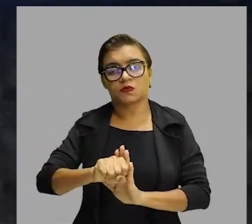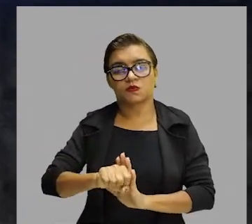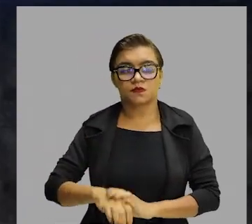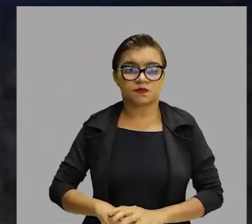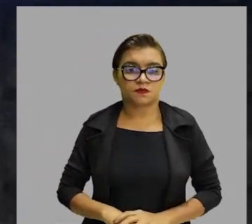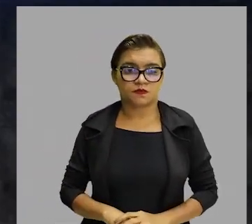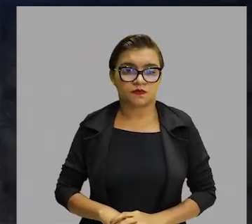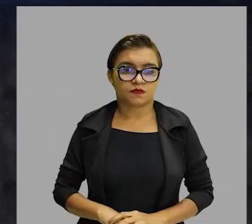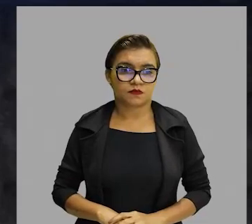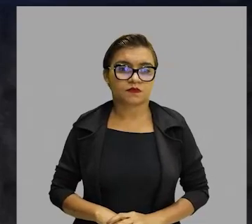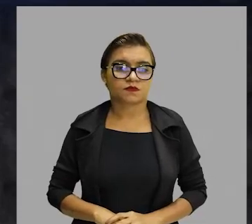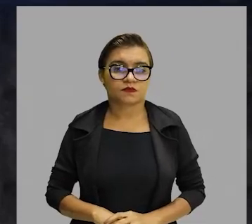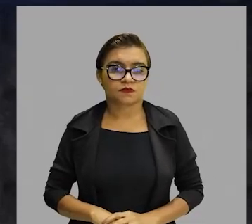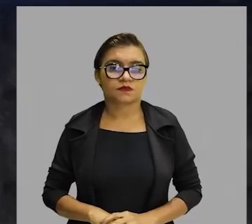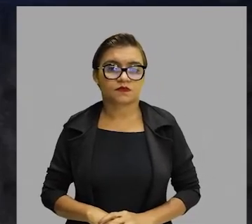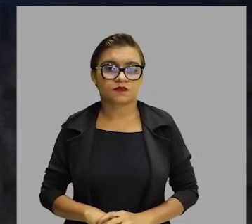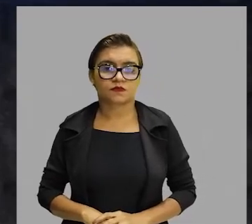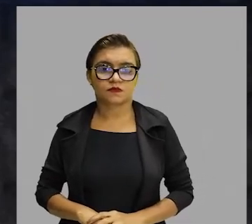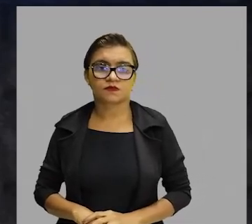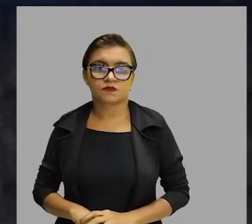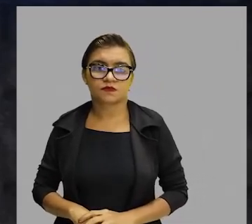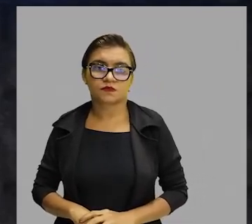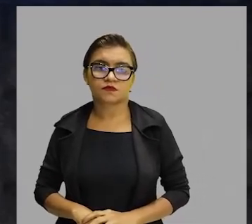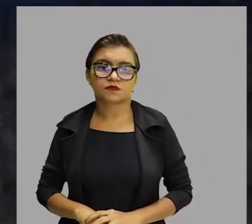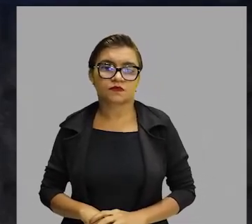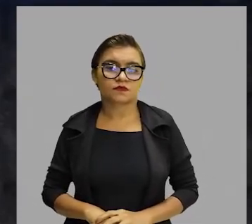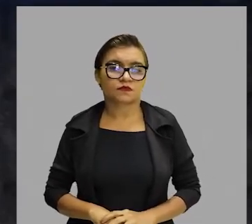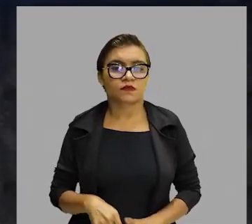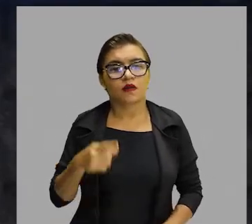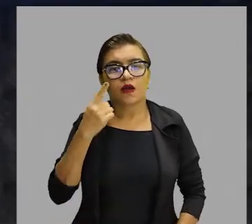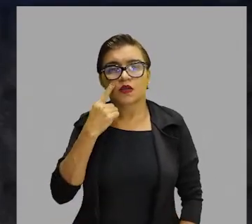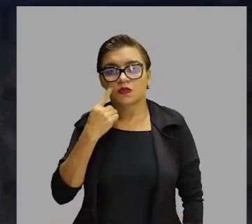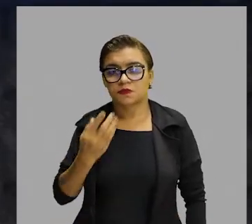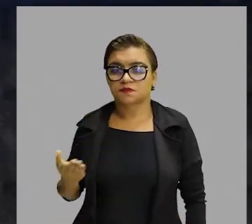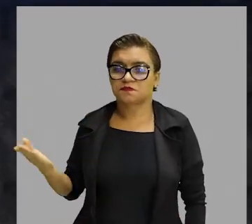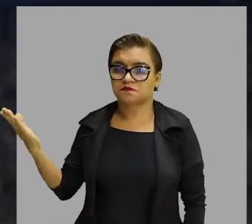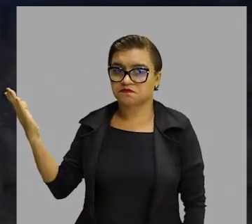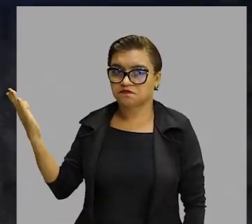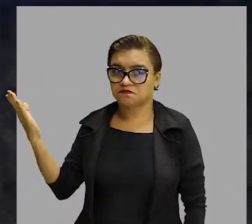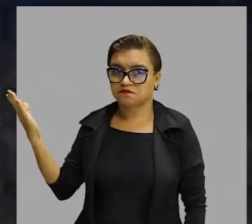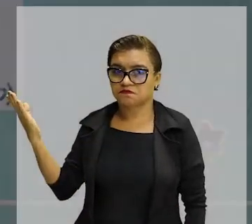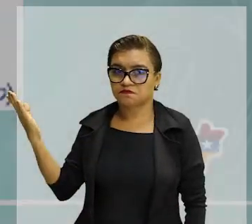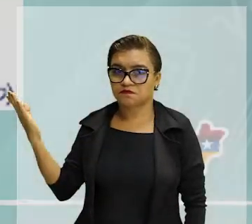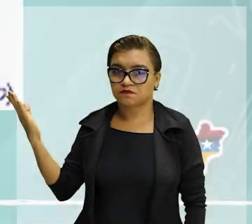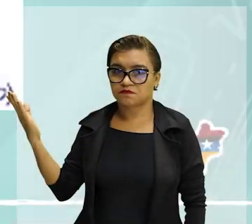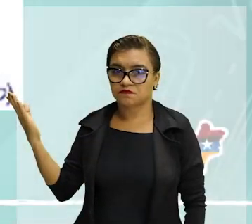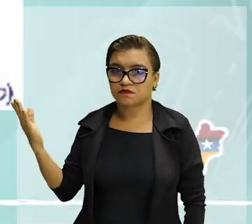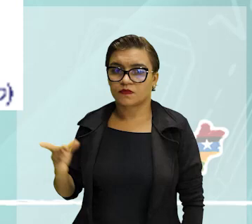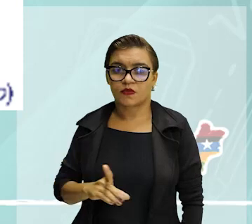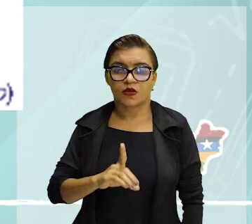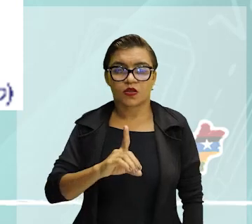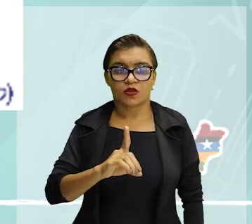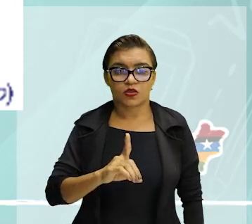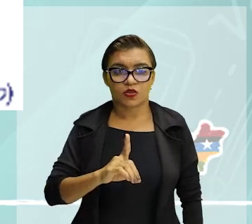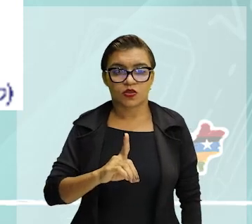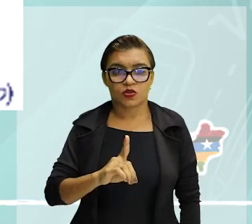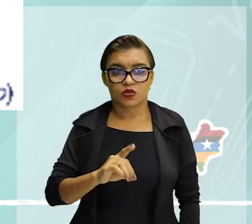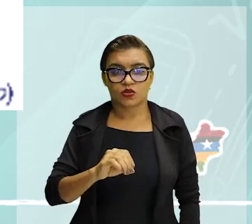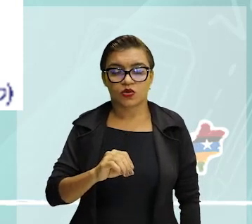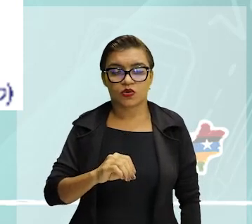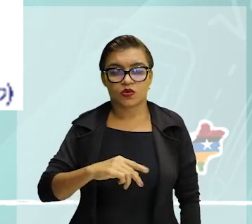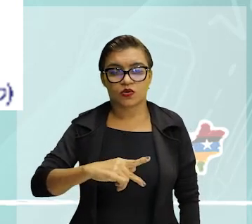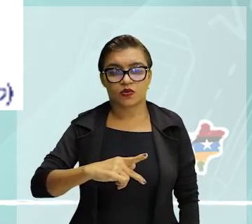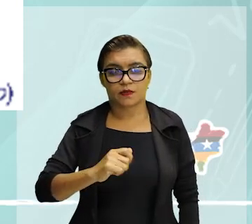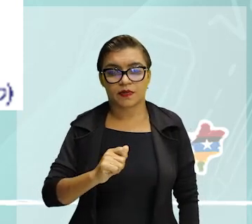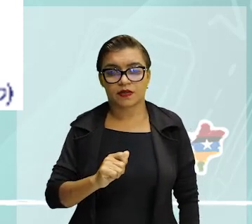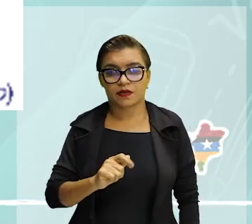No caso, são os condutores intrínsecos, né? Então, a dopagem PN consiste no seguinte: eu tenho, né, por